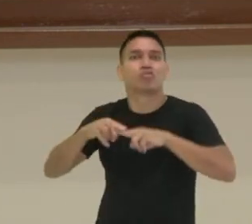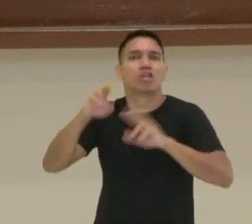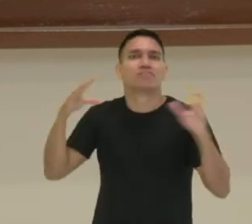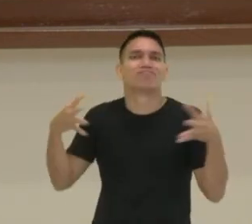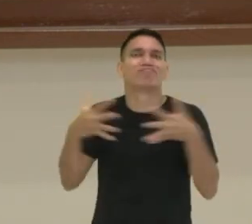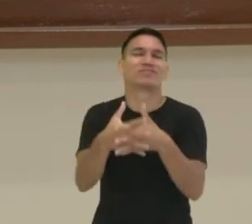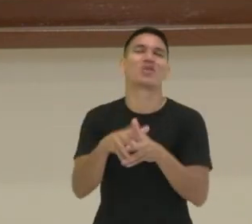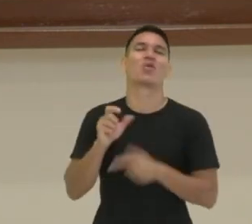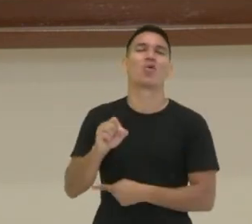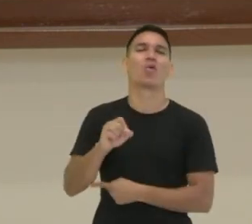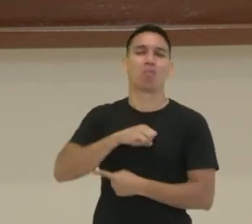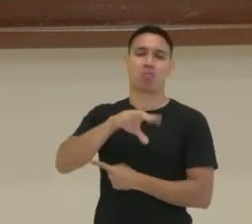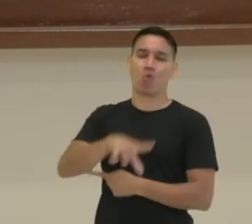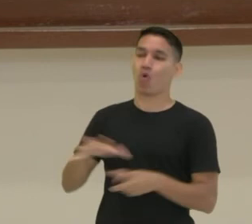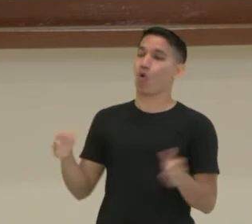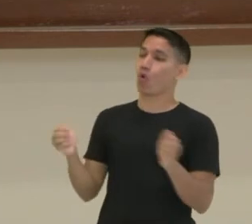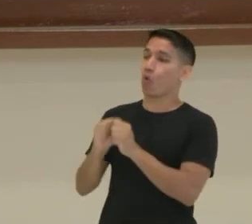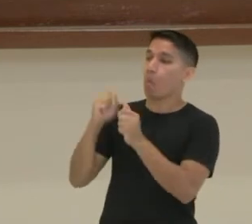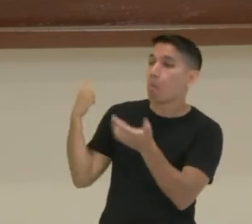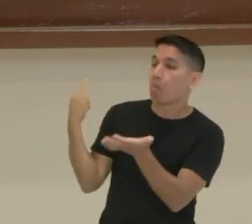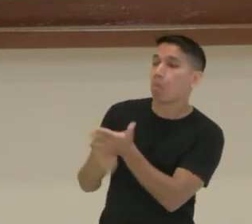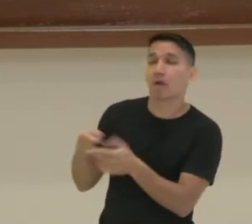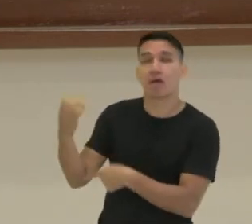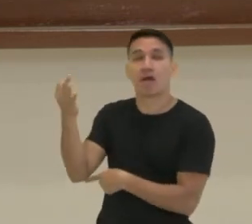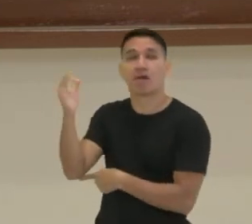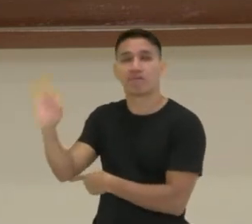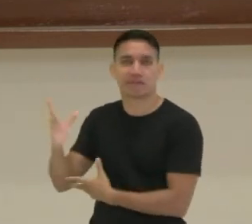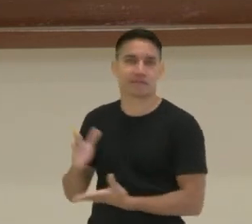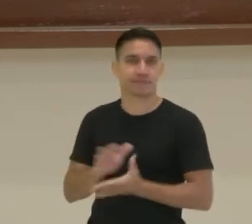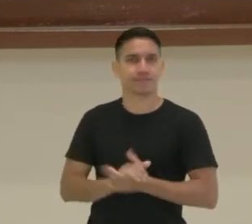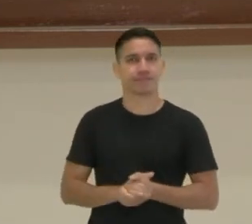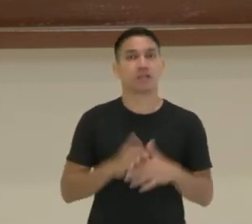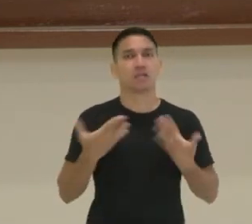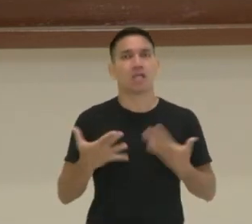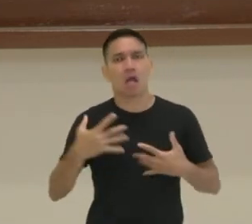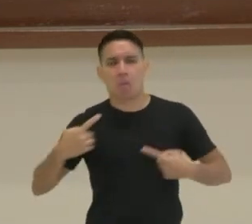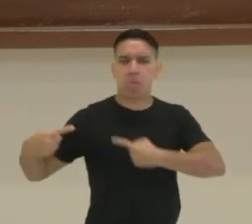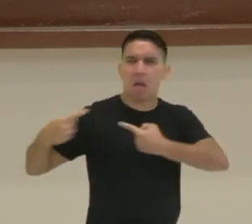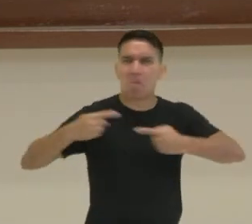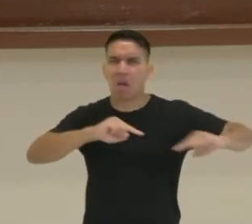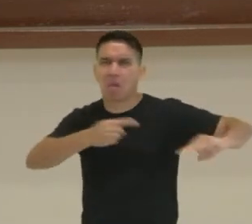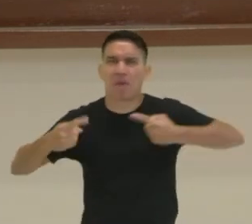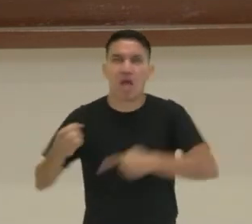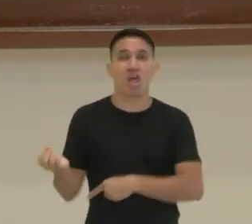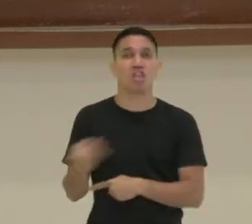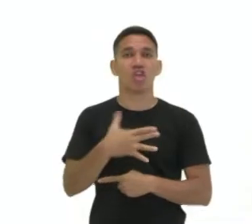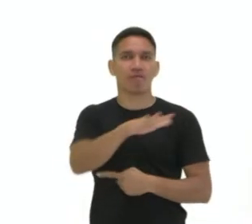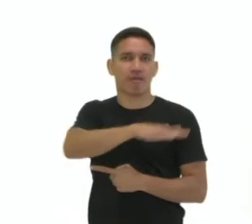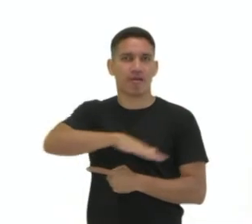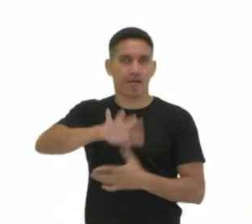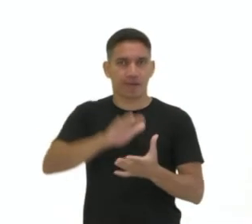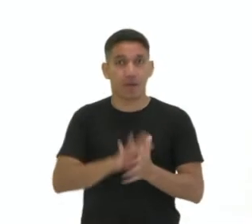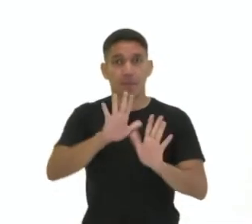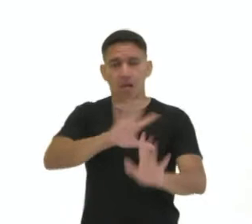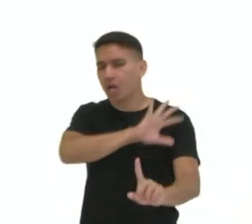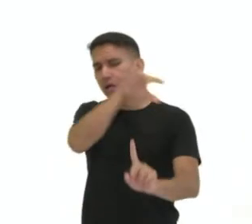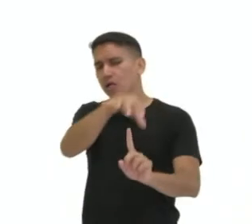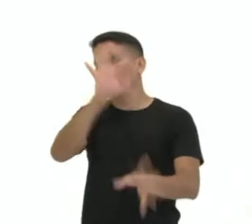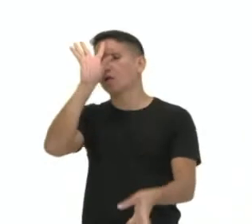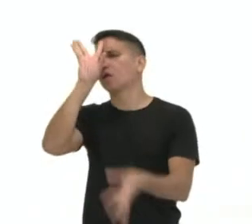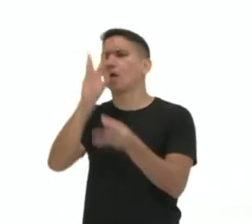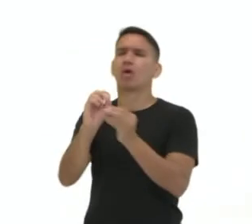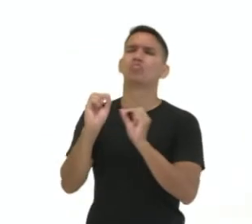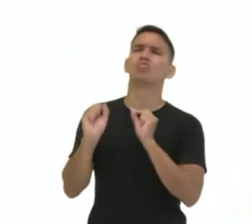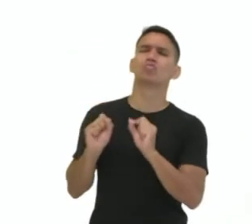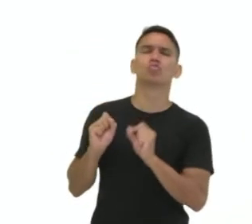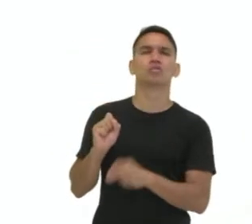à coroa francesa, tá? Então, a disputa pela nova terra. Mas a monarquia concluiu que era